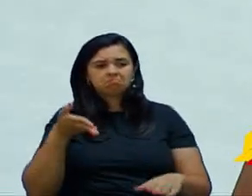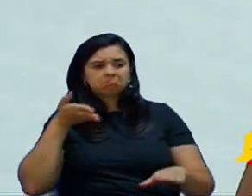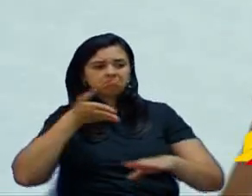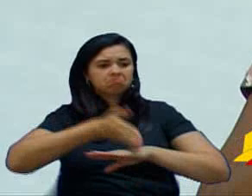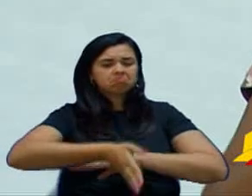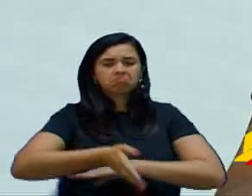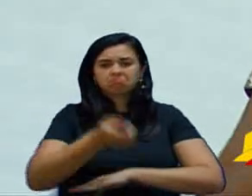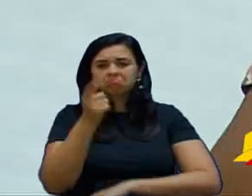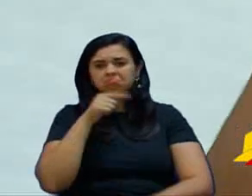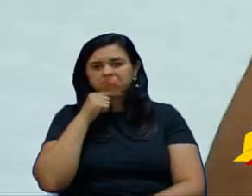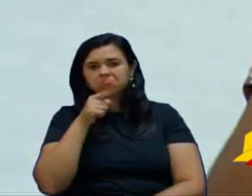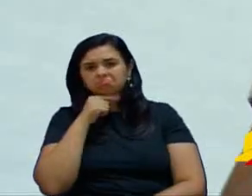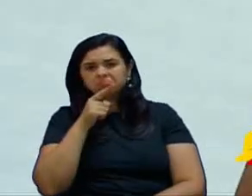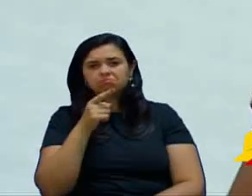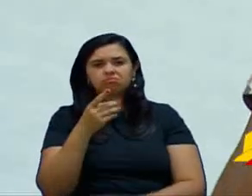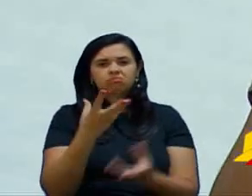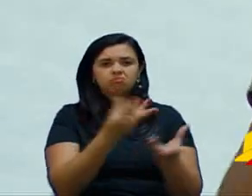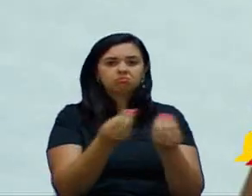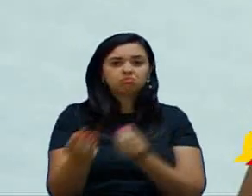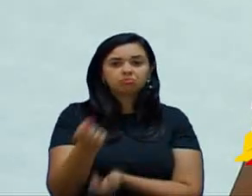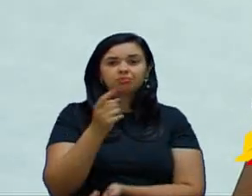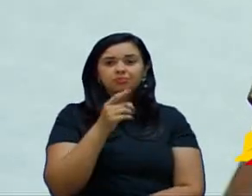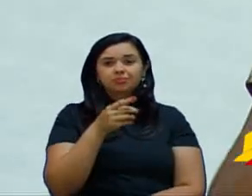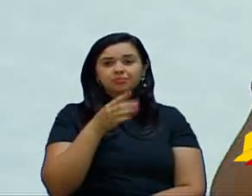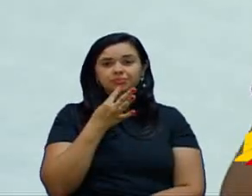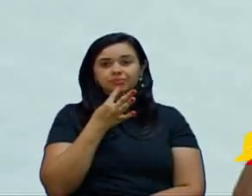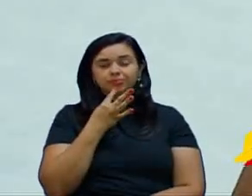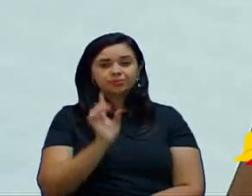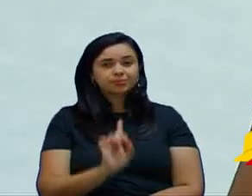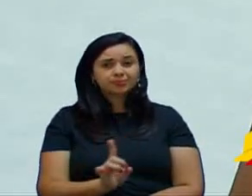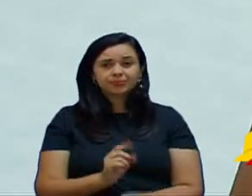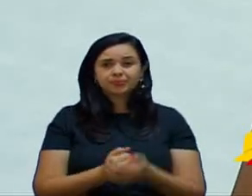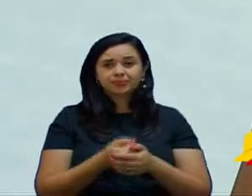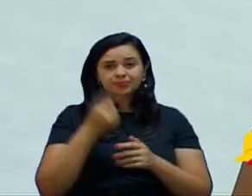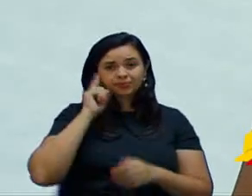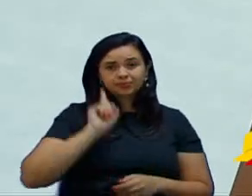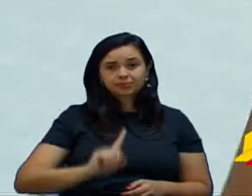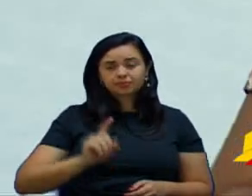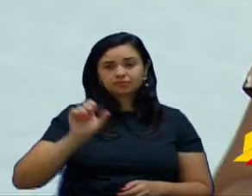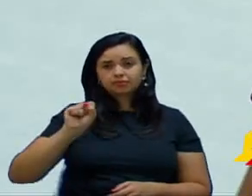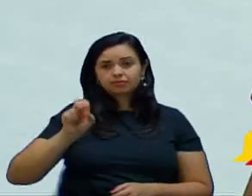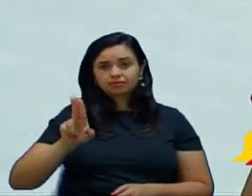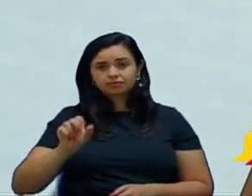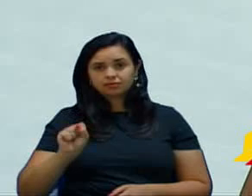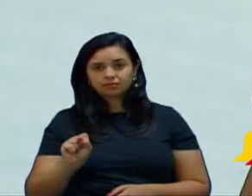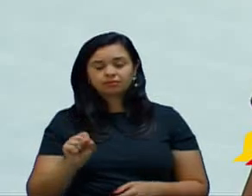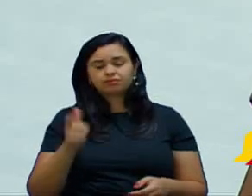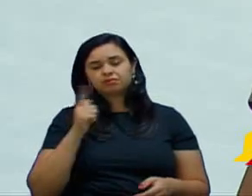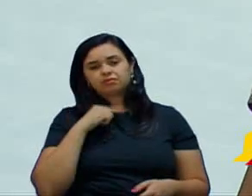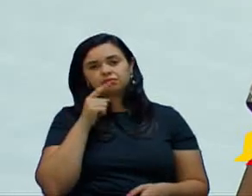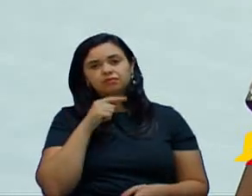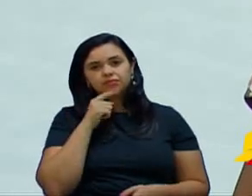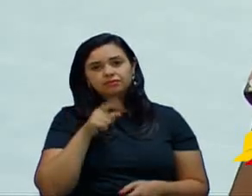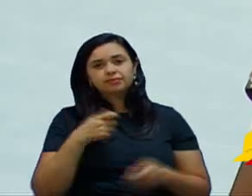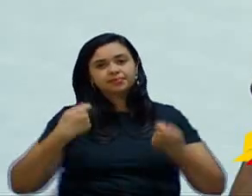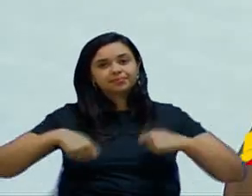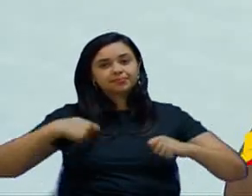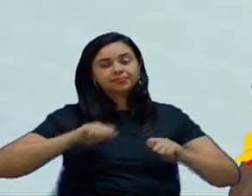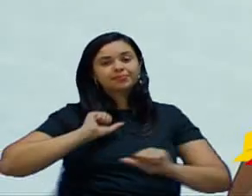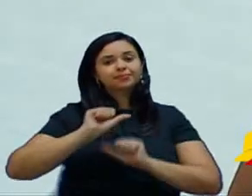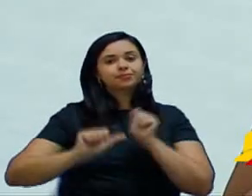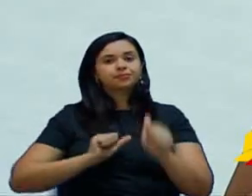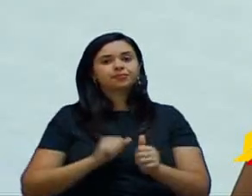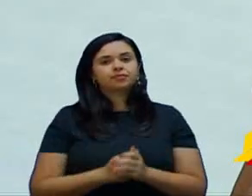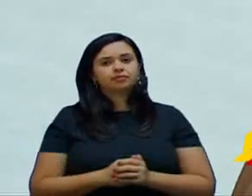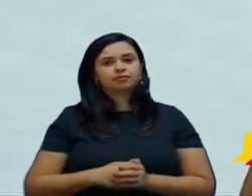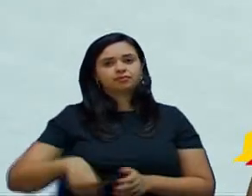pessoas não têm o conhecimento, não sabem como chegar, não conseguem, é barrado no SUS. Então, isso precisa mudar. Nós não temos